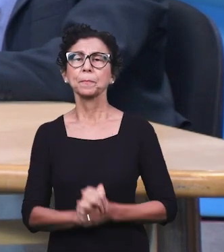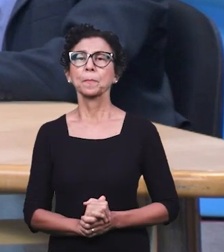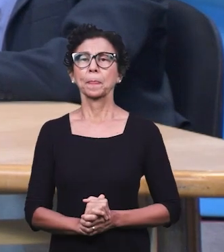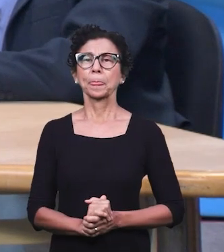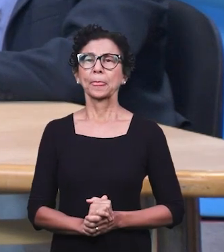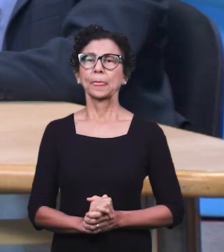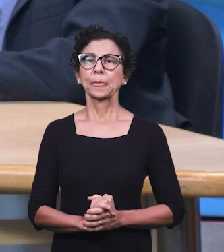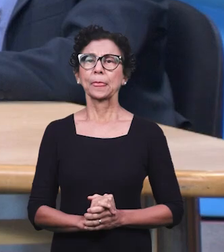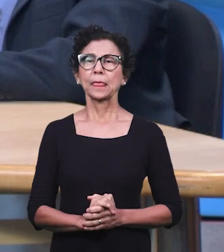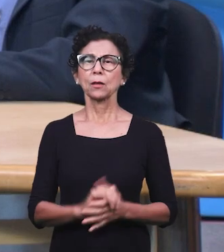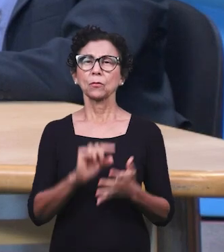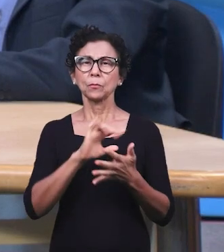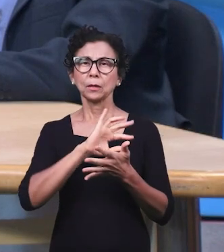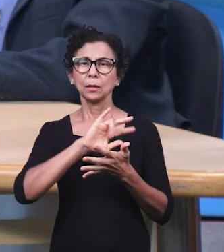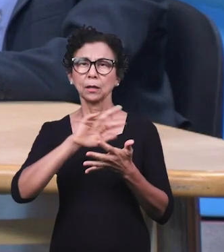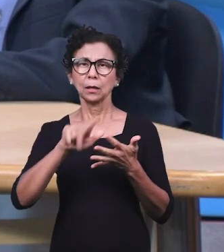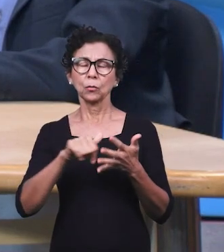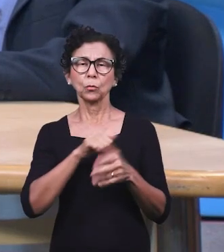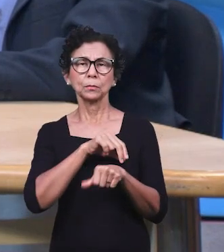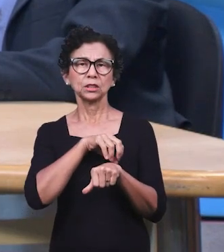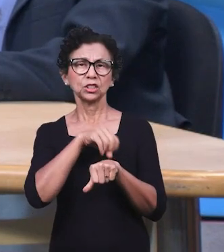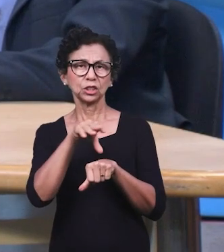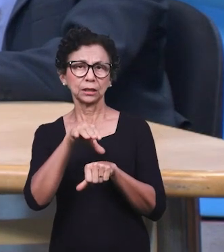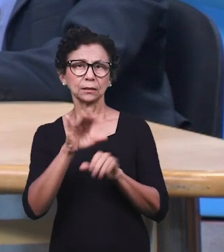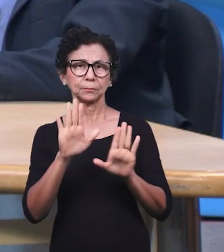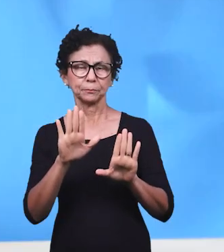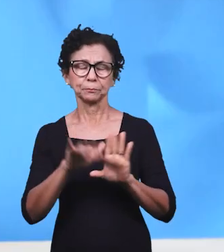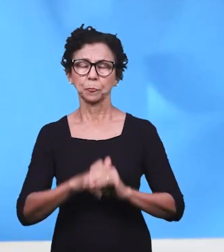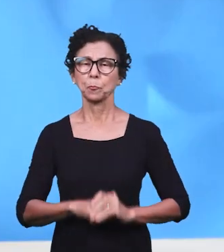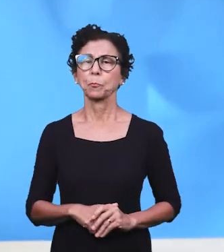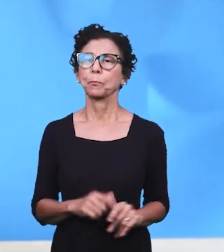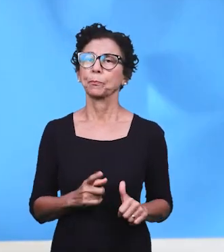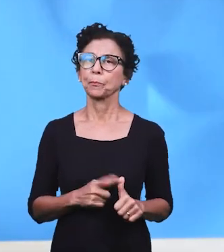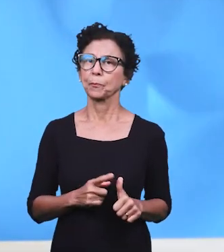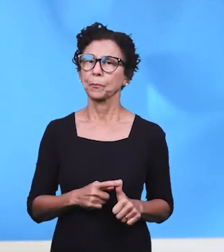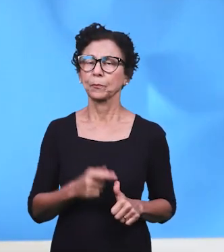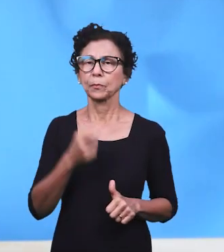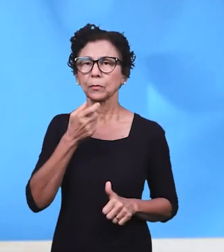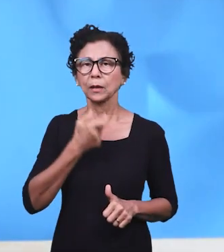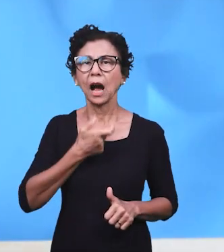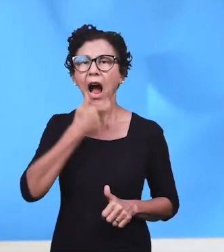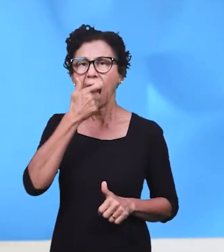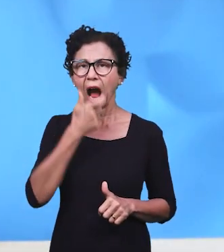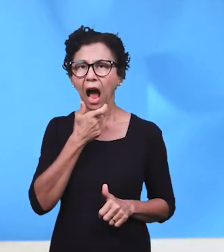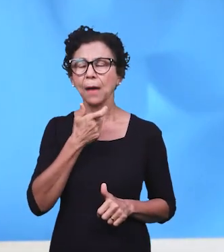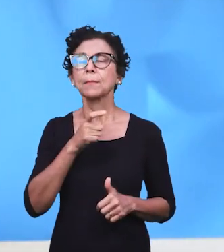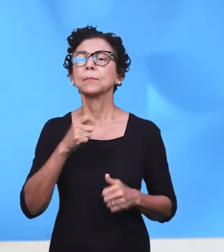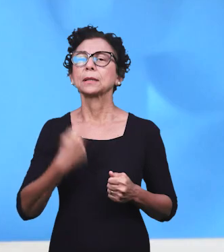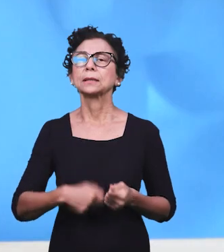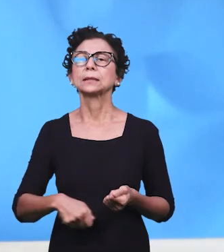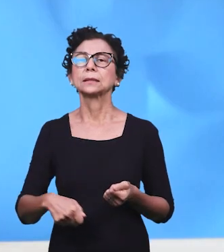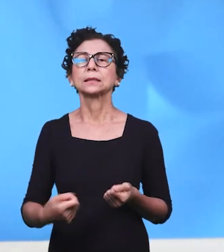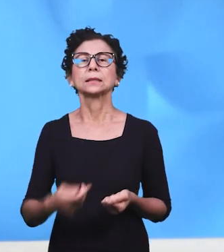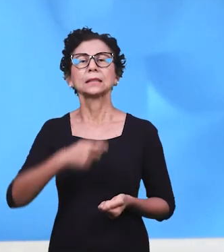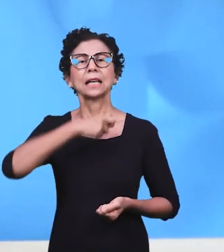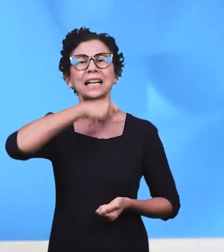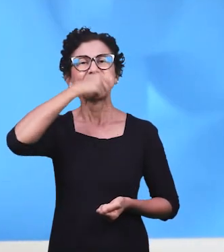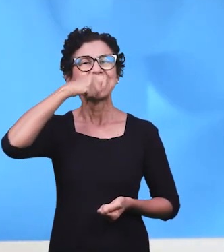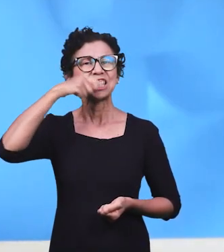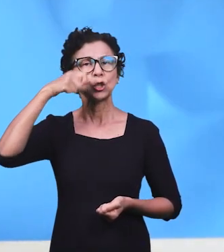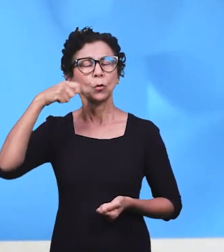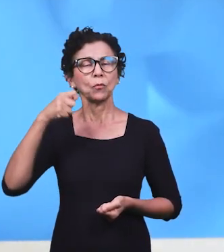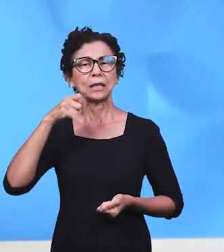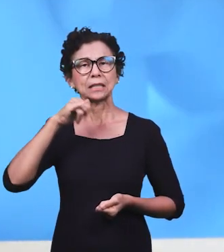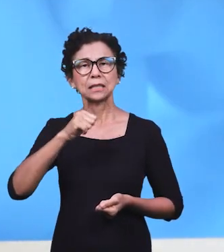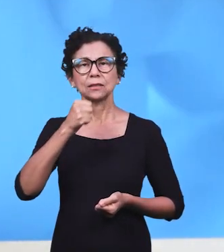dicas com relação a esse cuidado, né? Bom, primeiramente, a prótese, ela é sim escovada, seja a